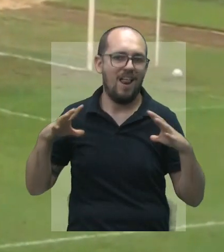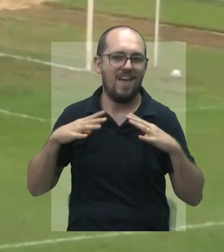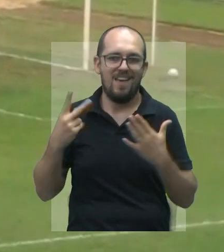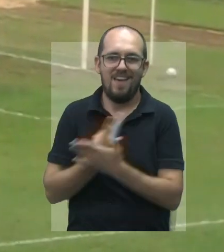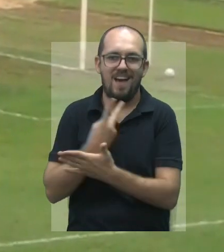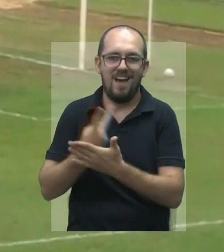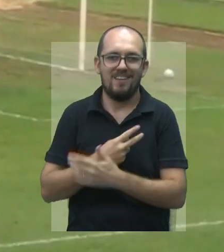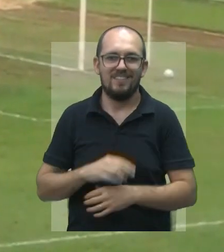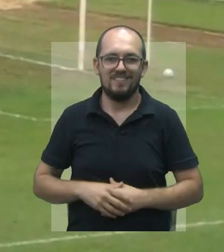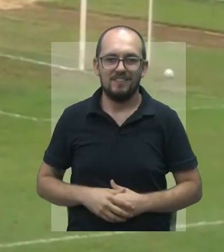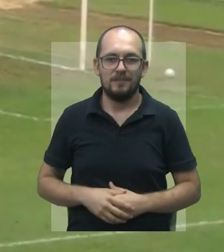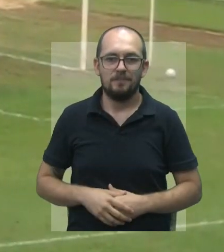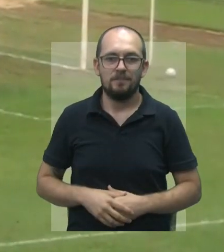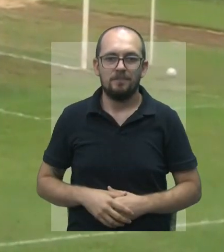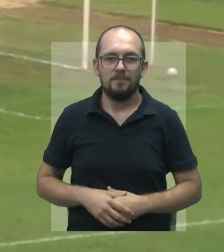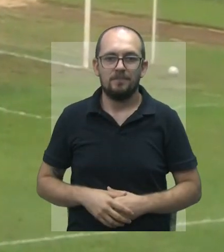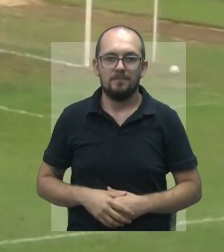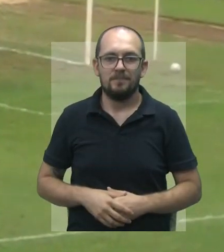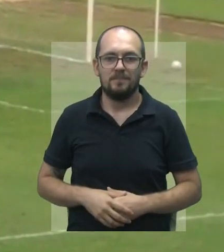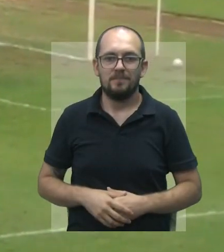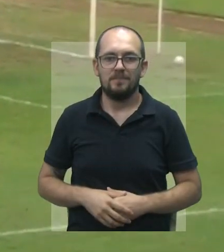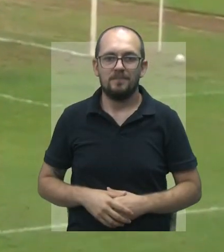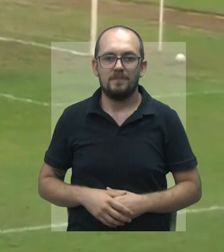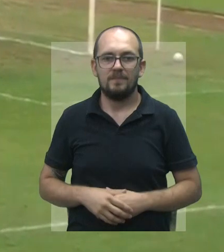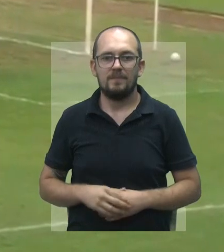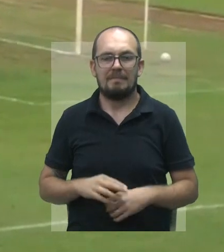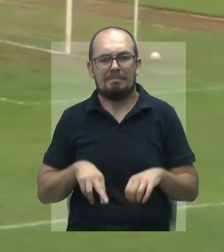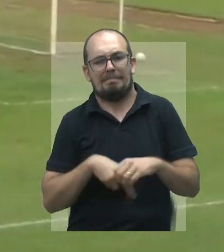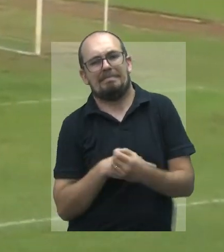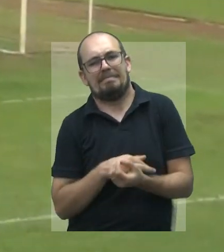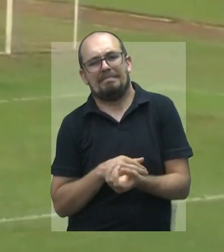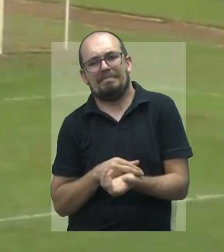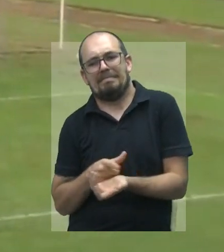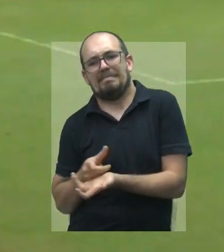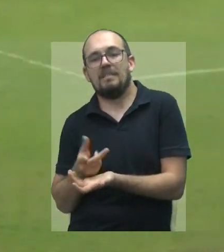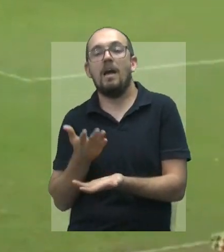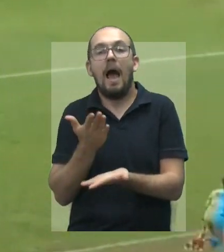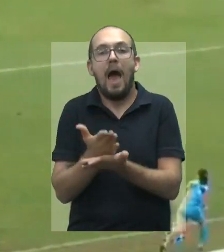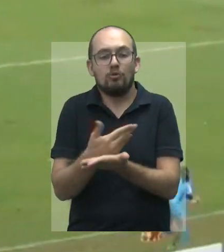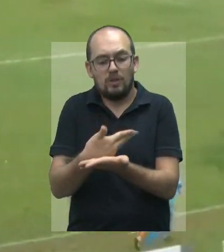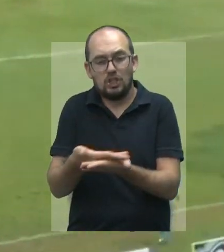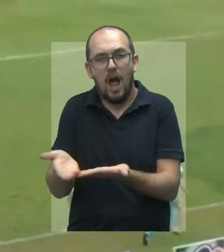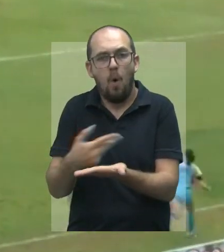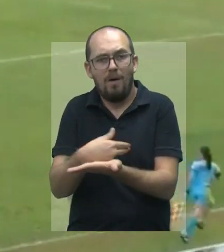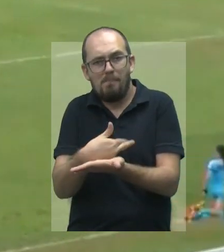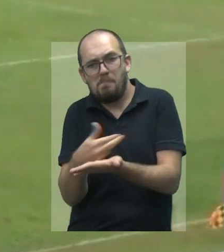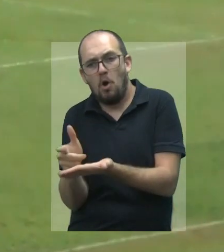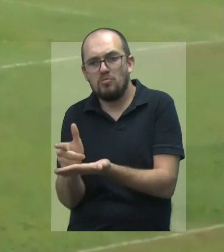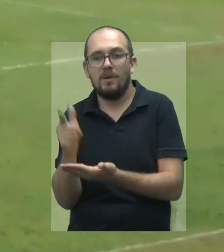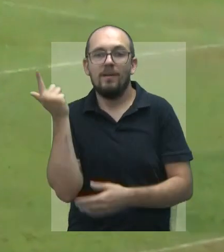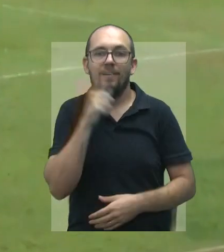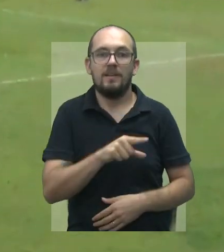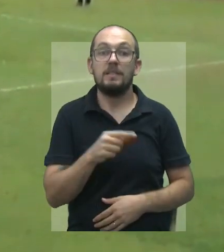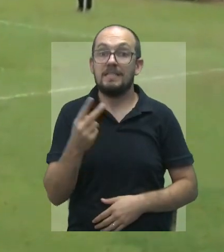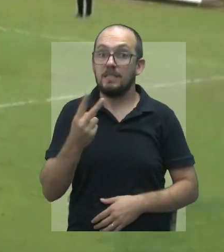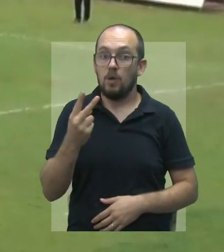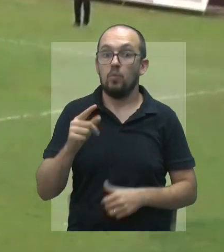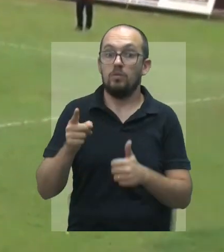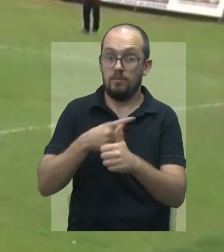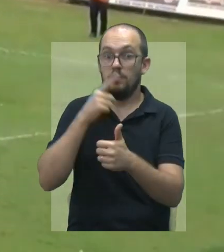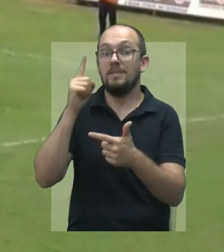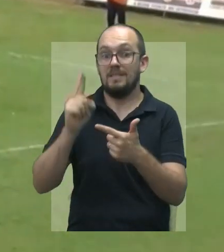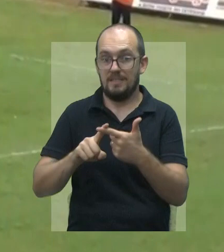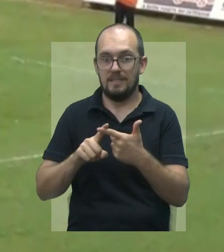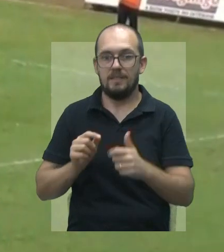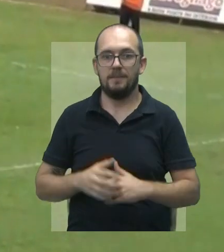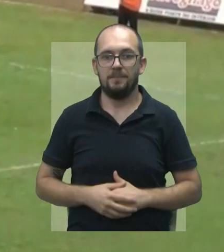jogador da Inter de Bebedouro tentou recuar e ele, o Luzinel, aí com a estrela, e ele realmente fez o segundo gol. Depois aí o